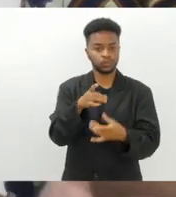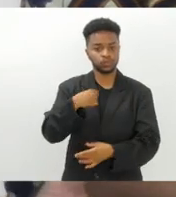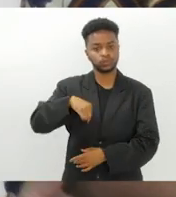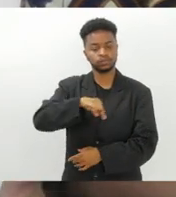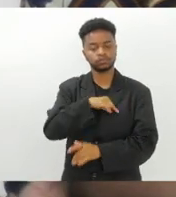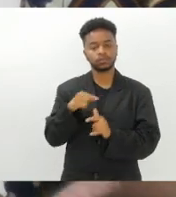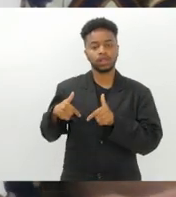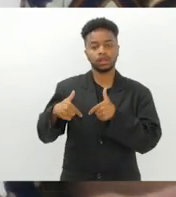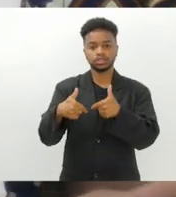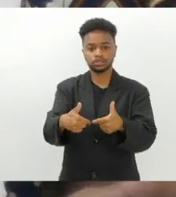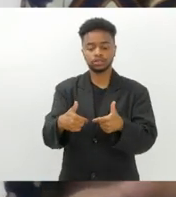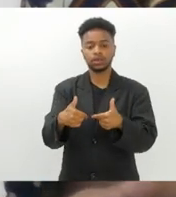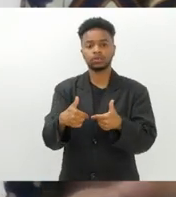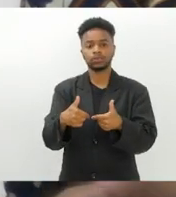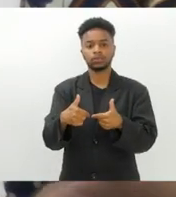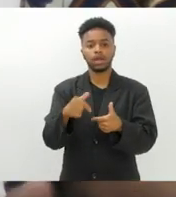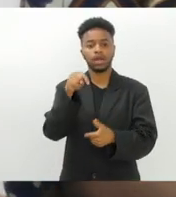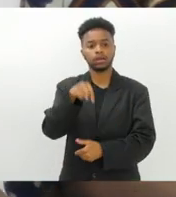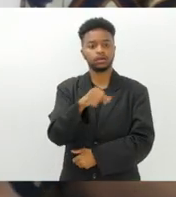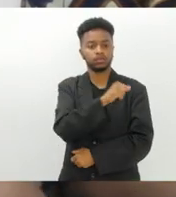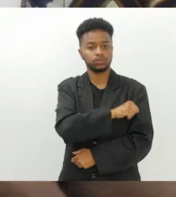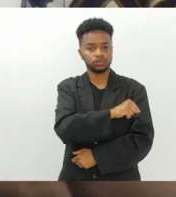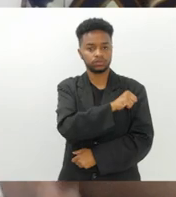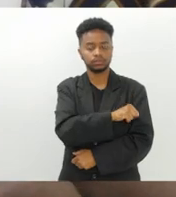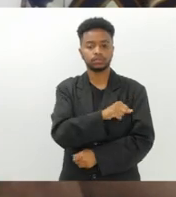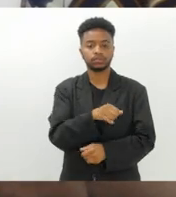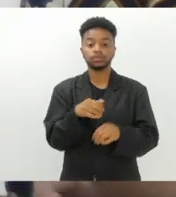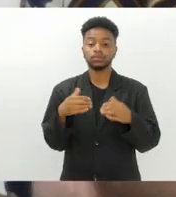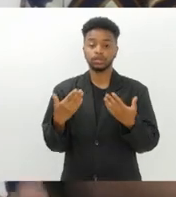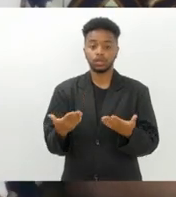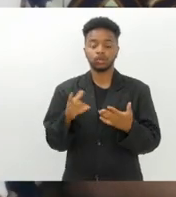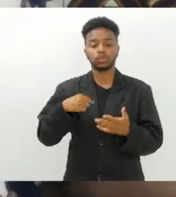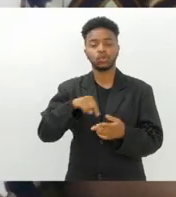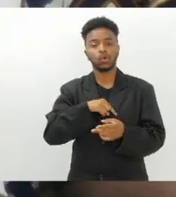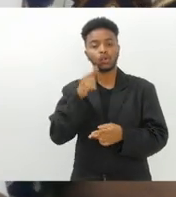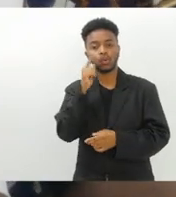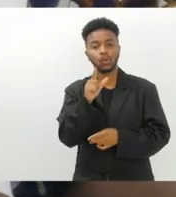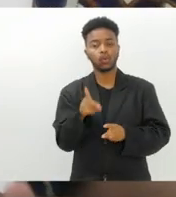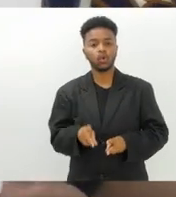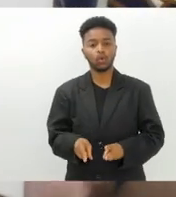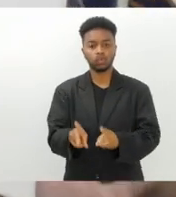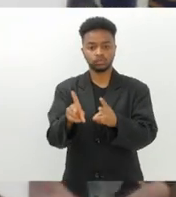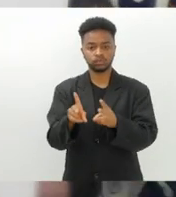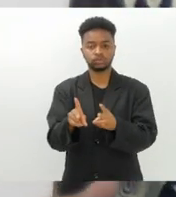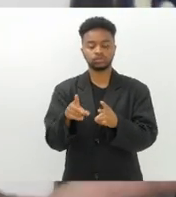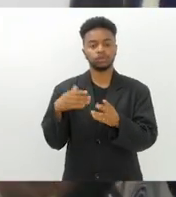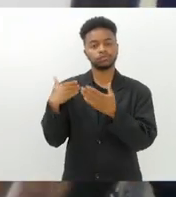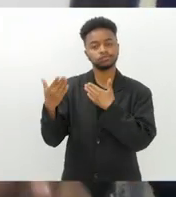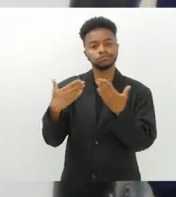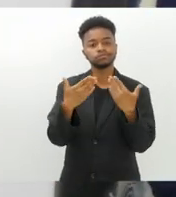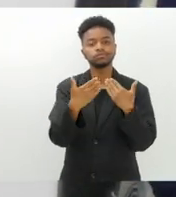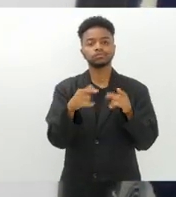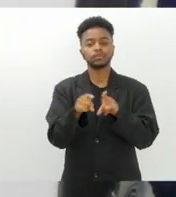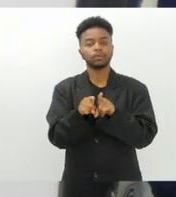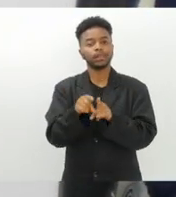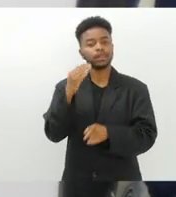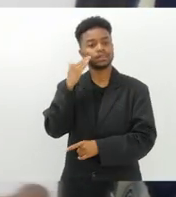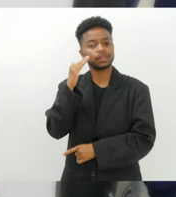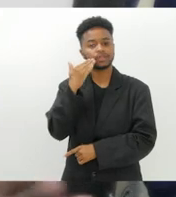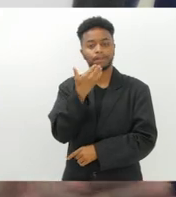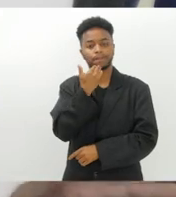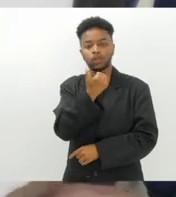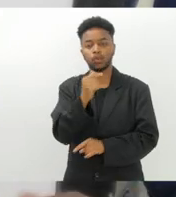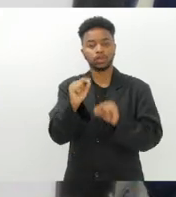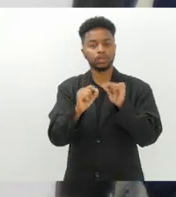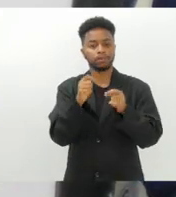nessas ações, nas ações do nosso Instituto aqui no Rio de Janeiro, e que a gente possa dar continuidade a esse diálogo, entender cada vez mais as necessidades